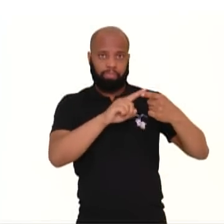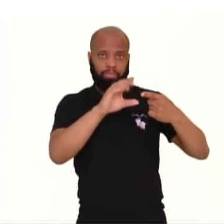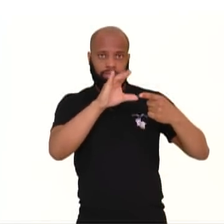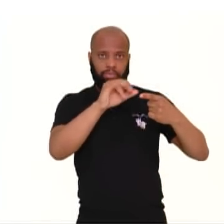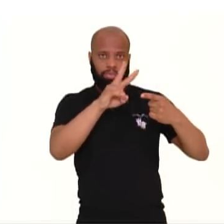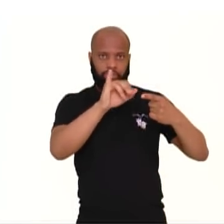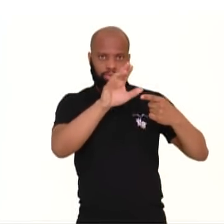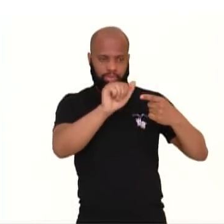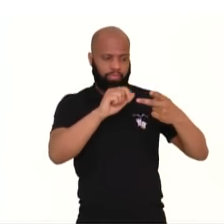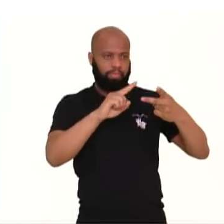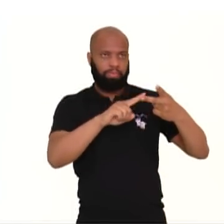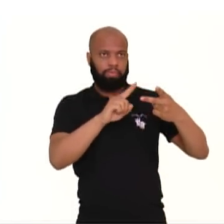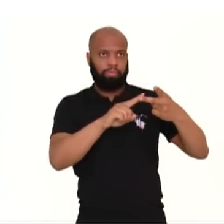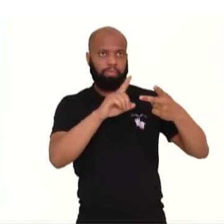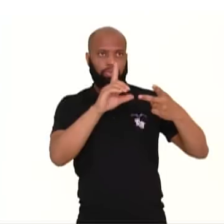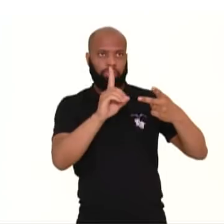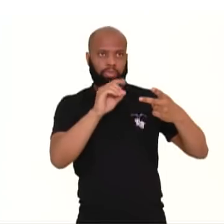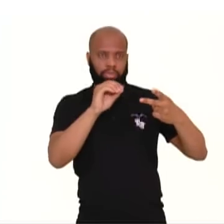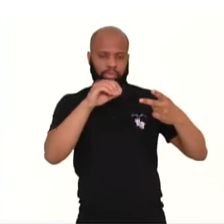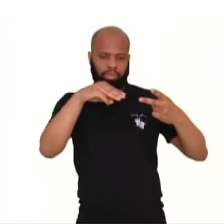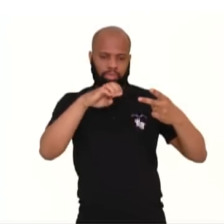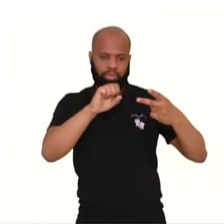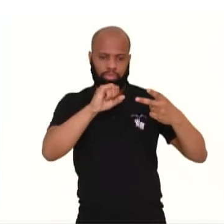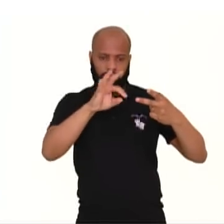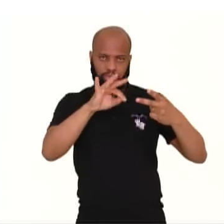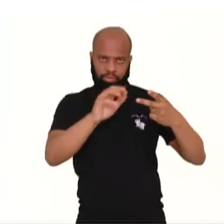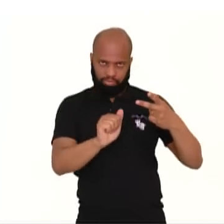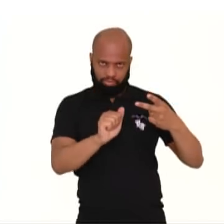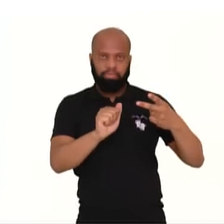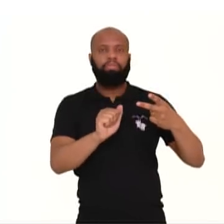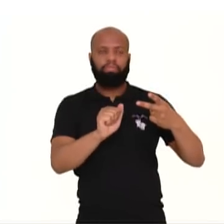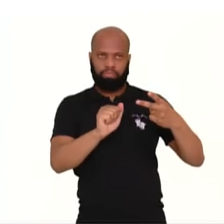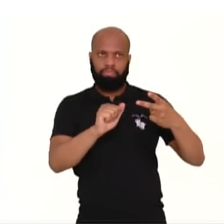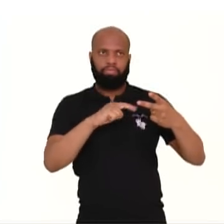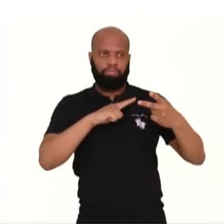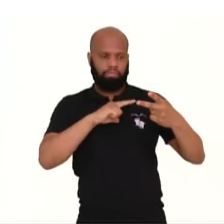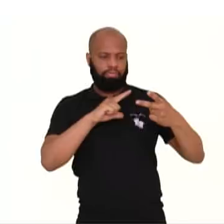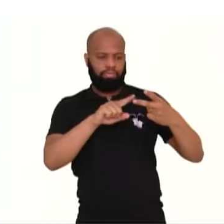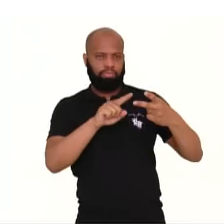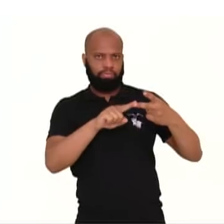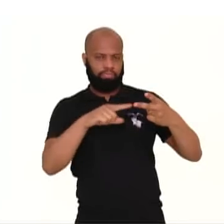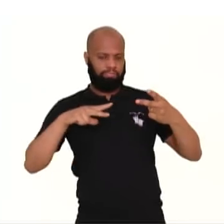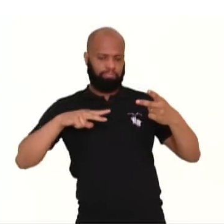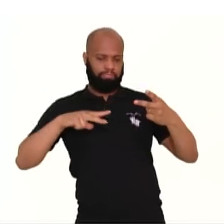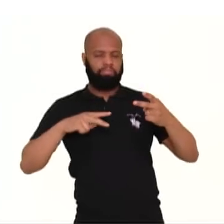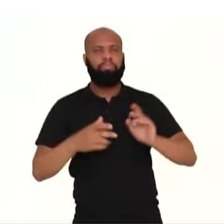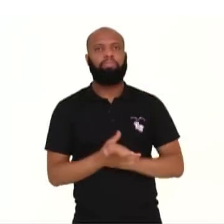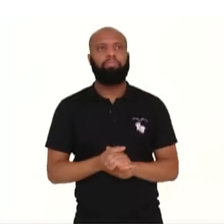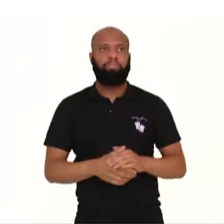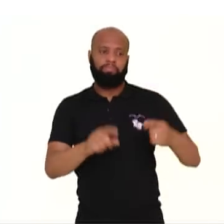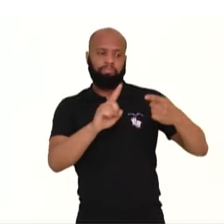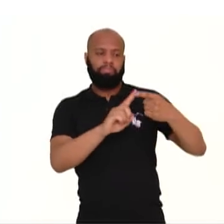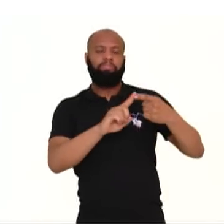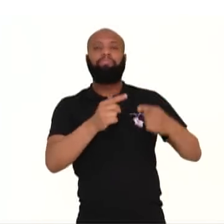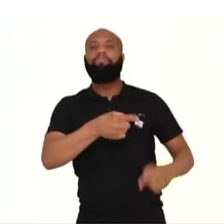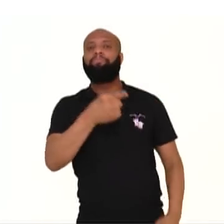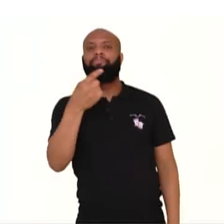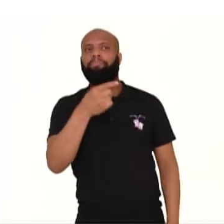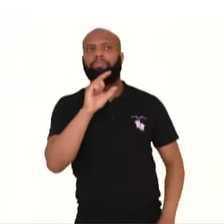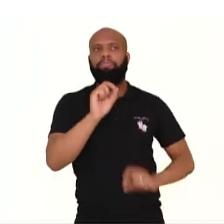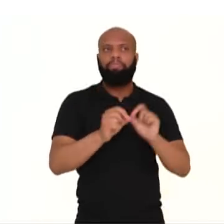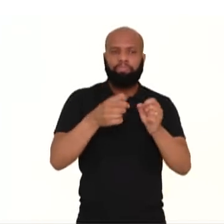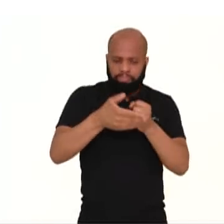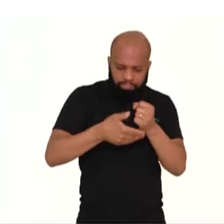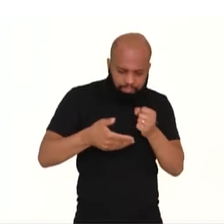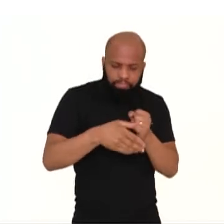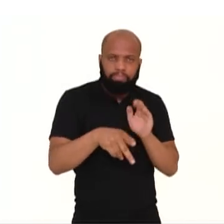cívica, que é mais coletiva, mais pública, e a religião doméstica, que tem um aspecto privado. A religião cívica se baseava